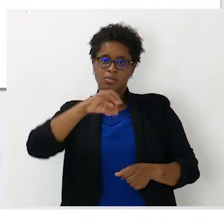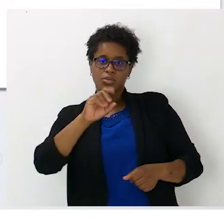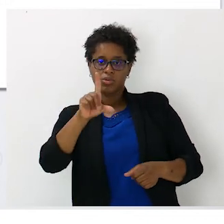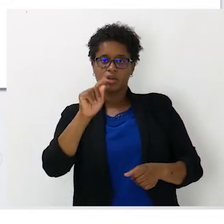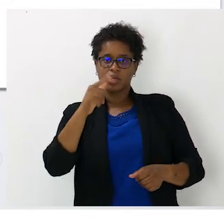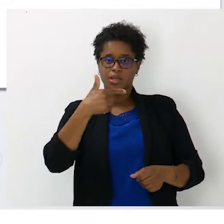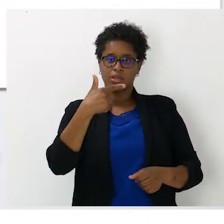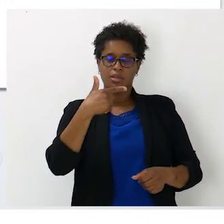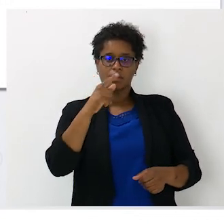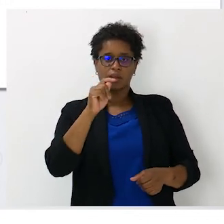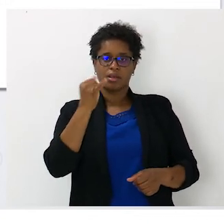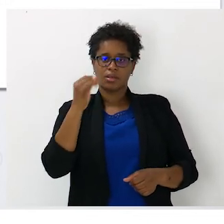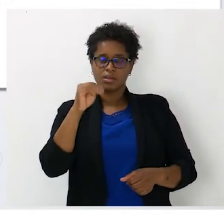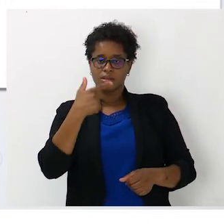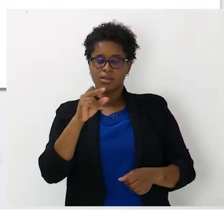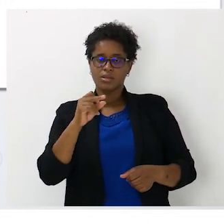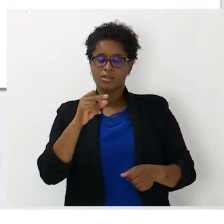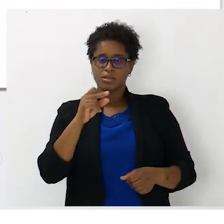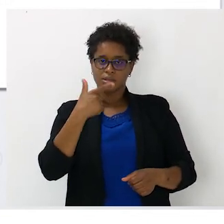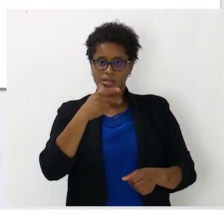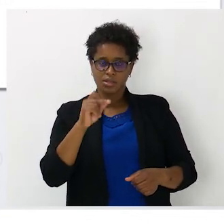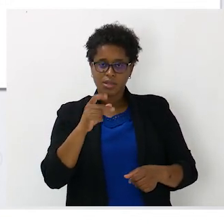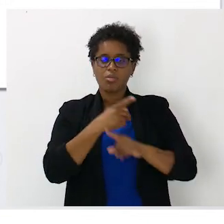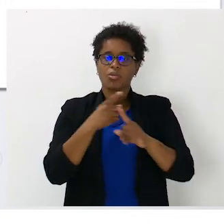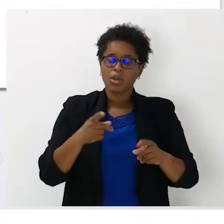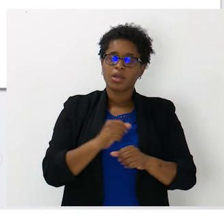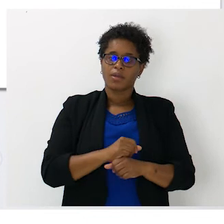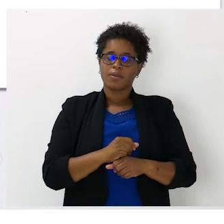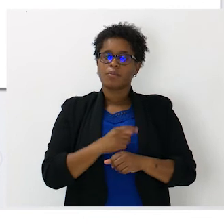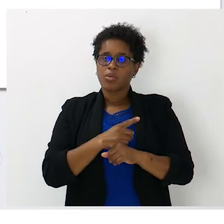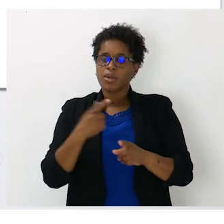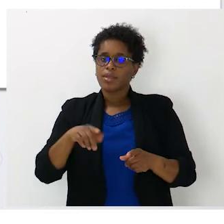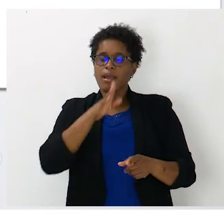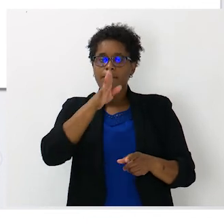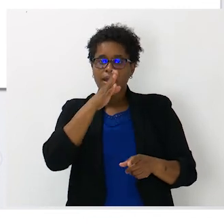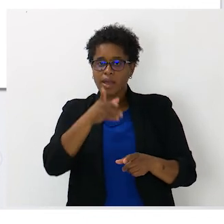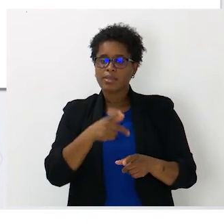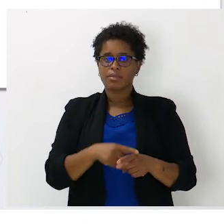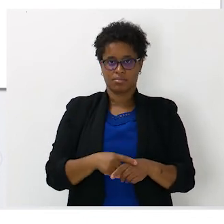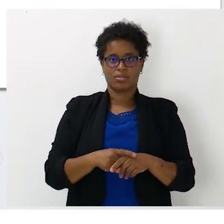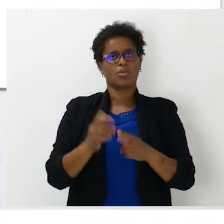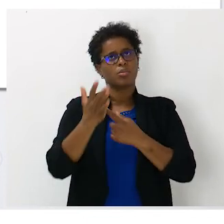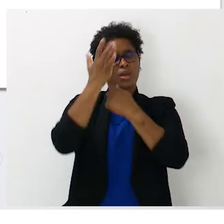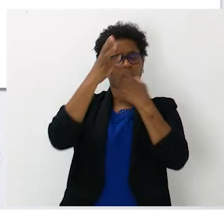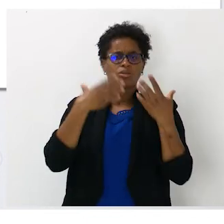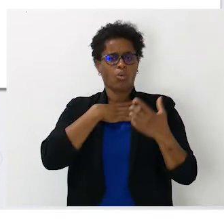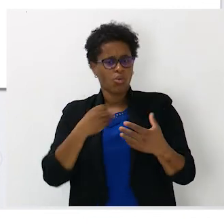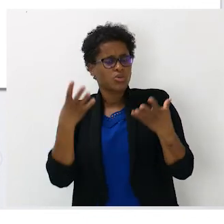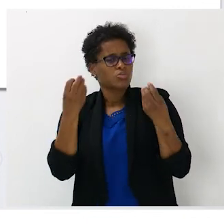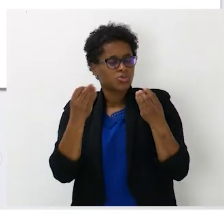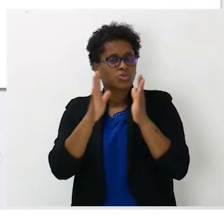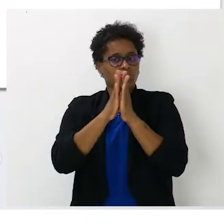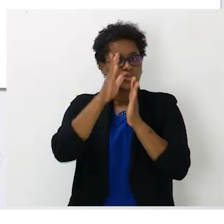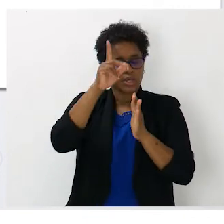politeísta. Por quê? Porque tinha prática de adoração de vários